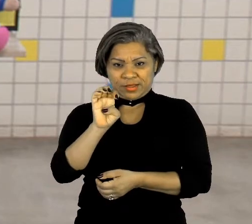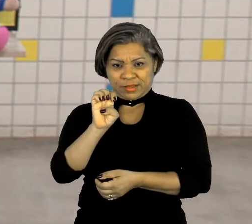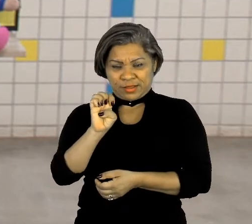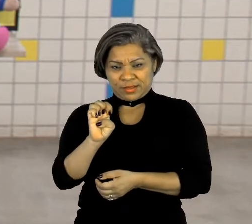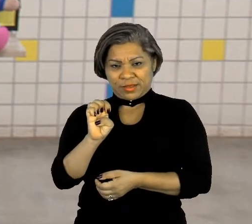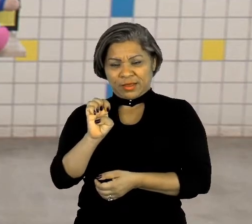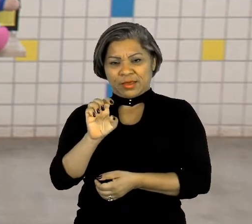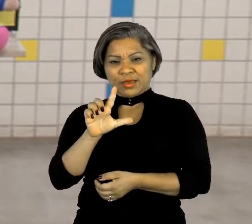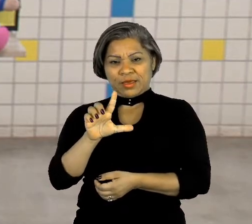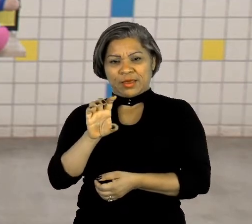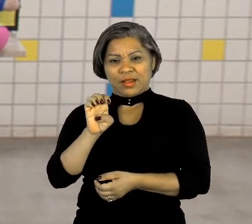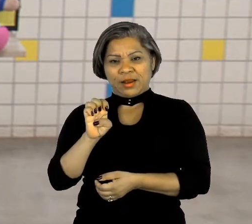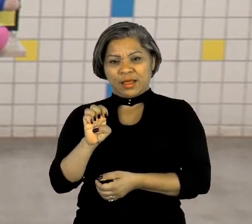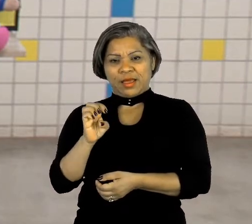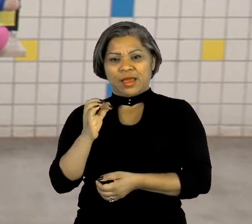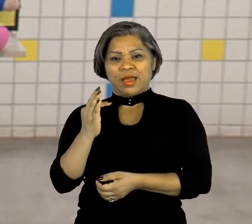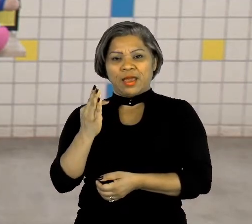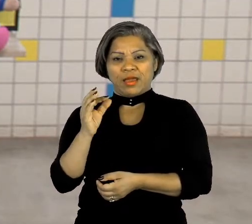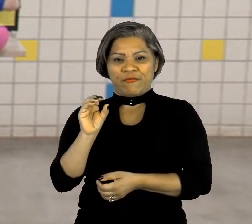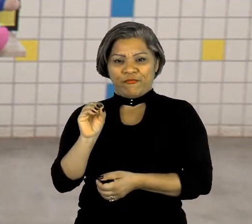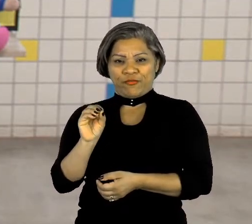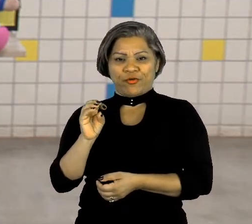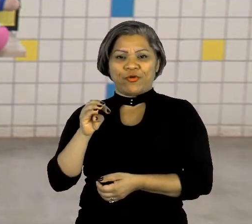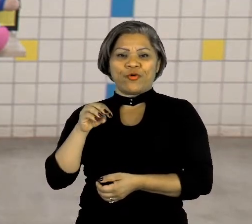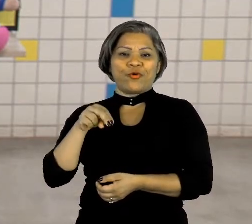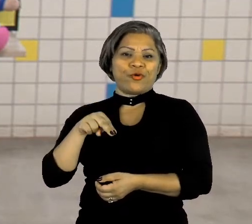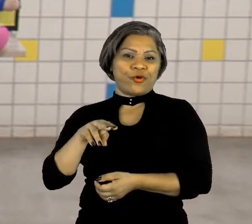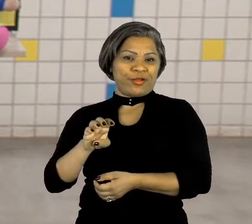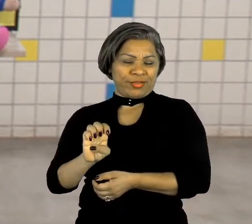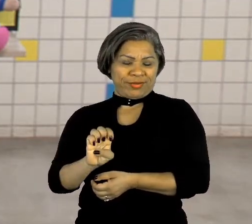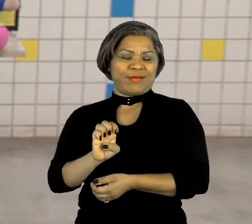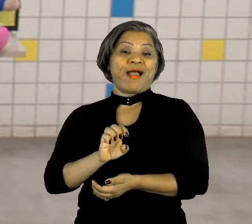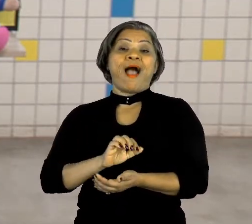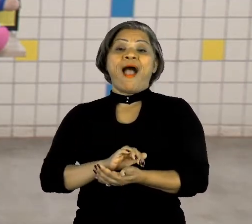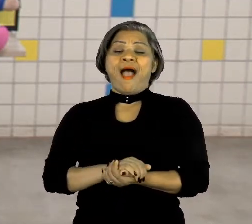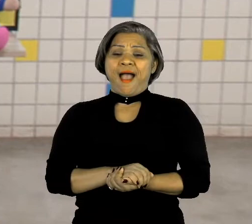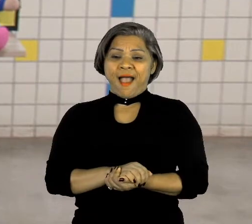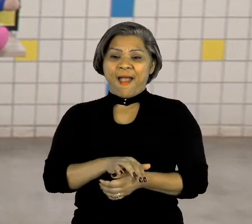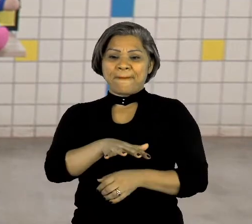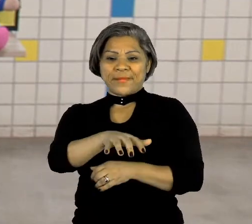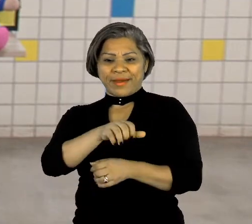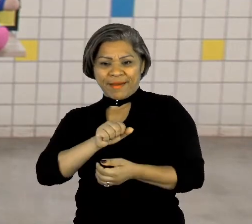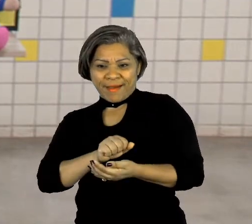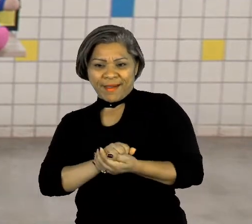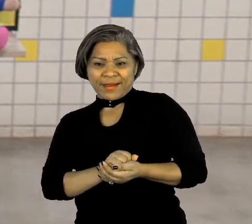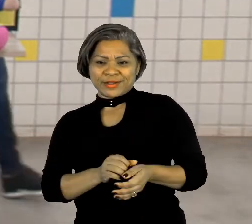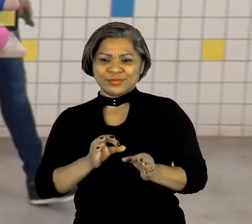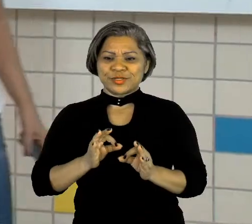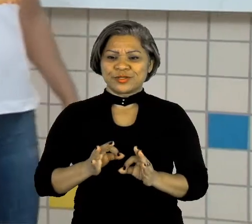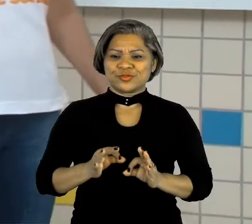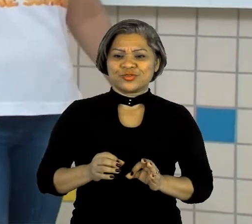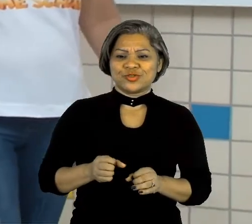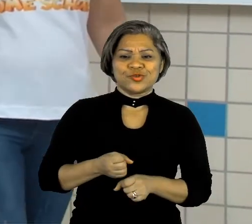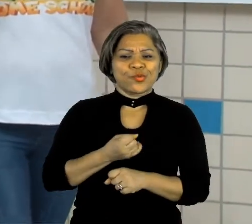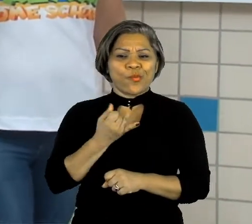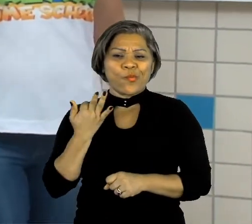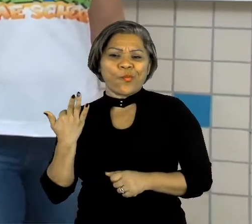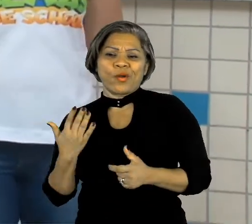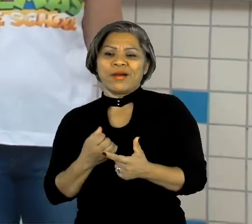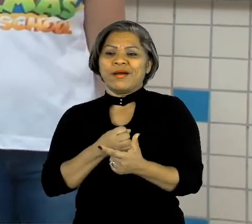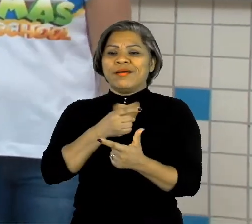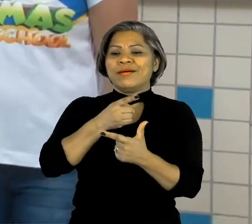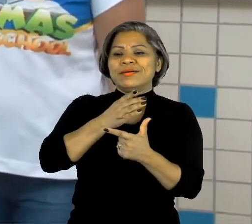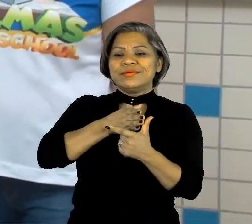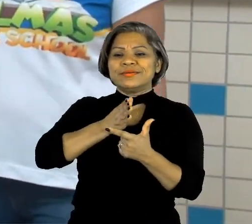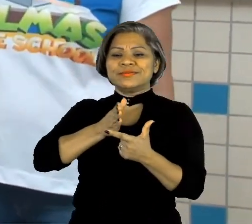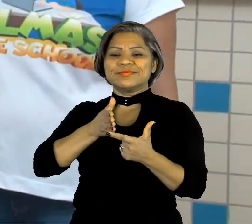Telefone, certo? Conseguiram capturar? Pegaram direitinho? Quantas sílabas? Agora, como eu falei com vocês, nós também